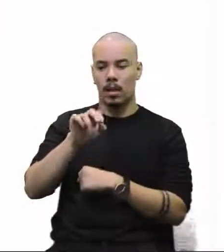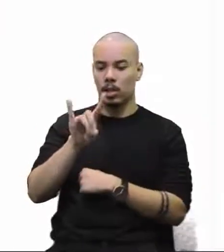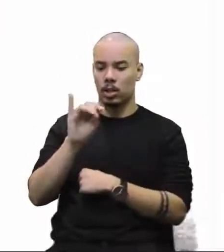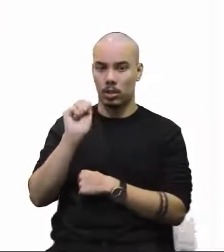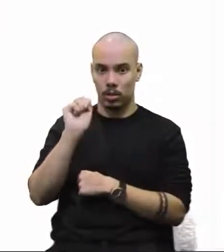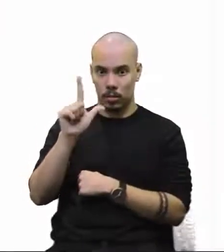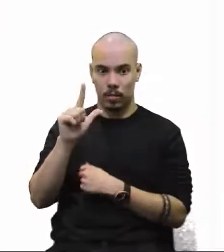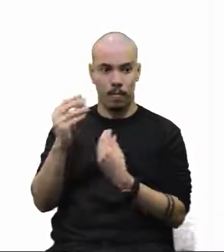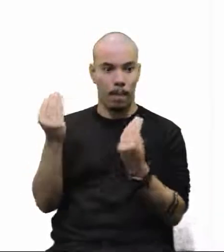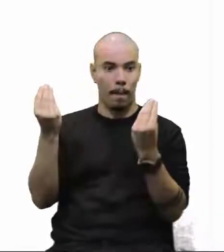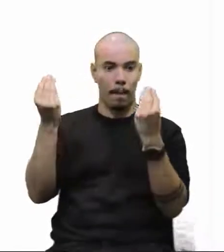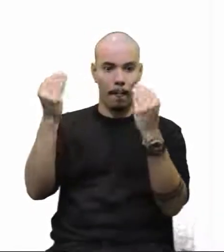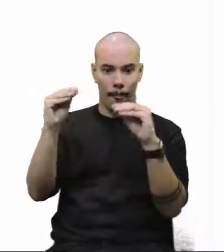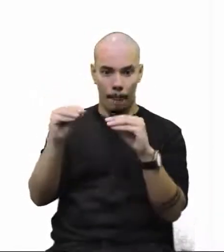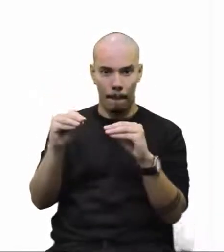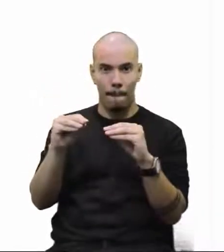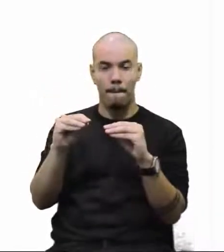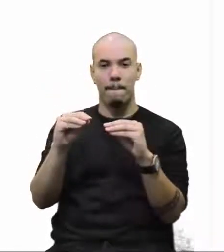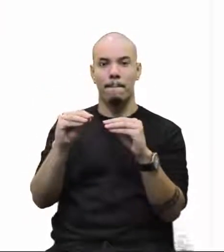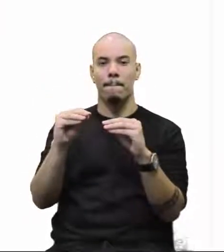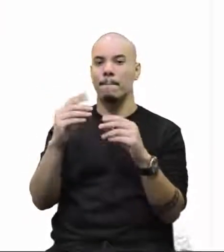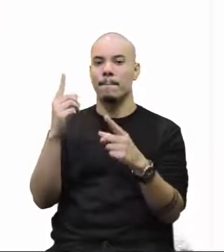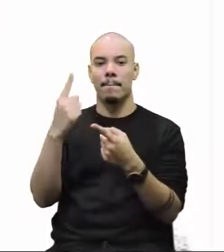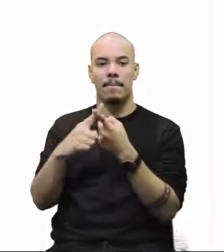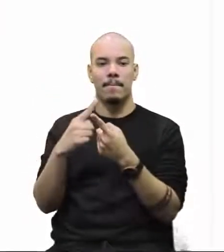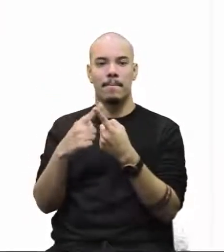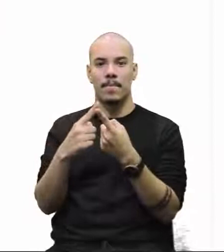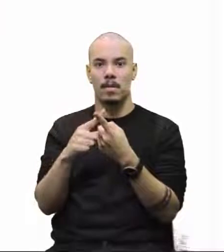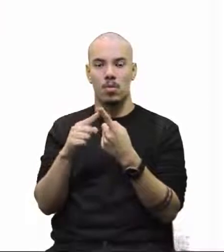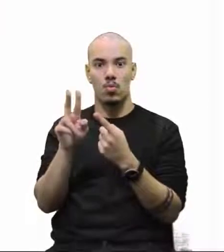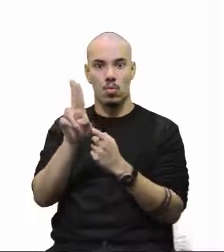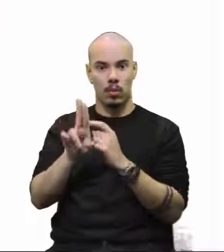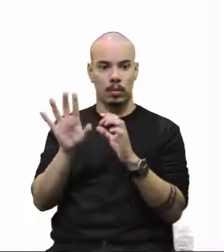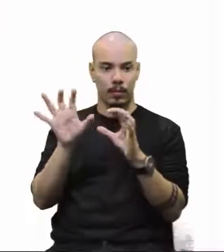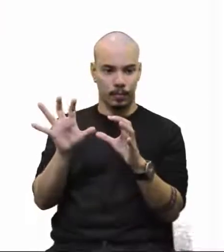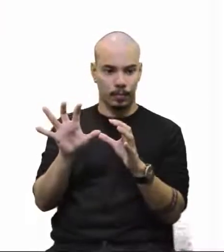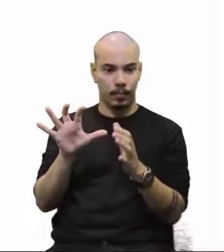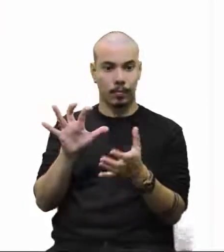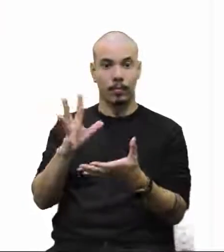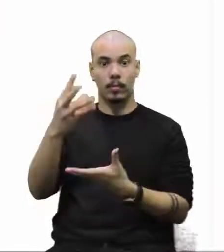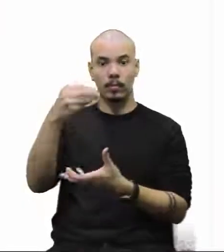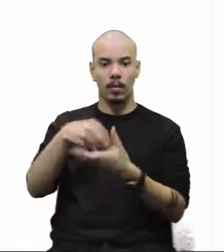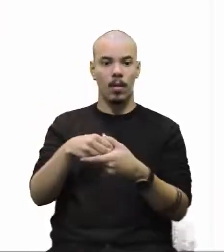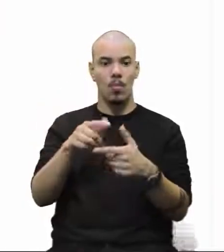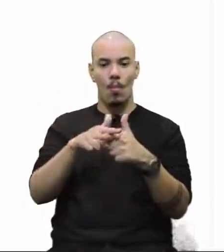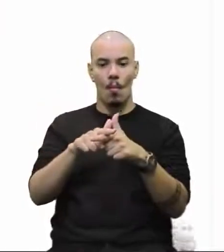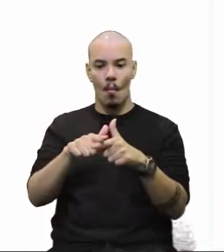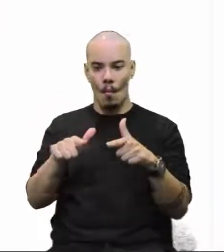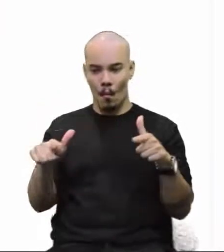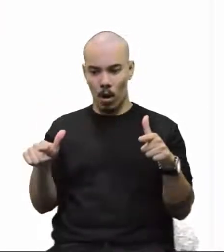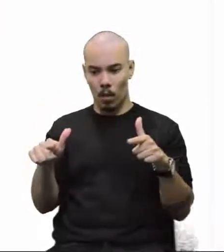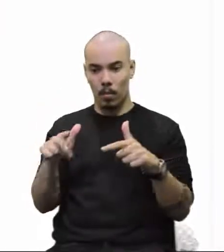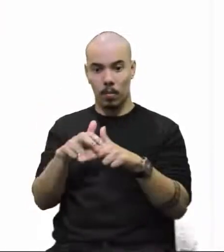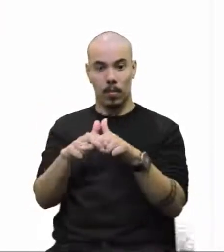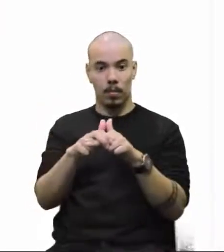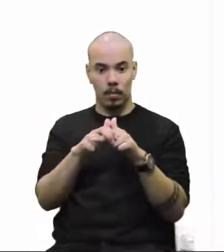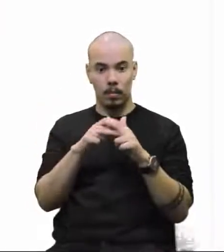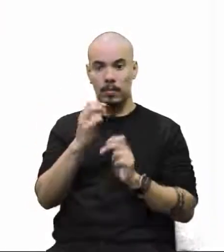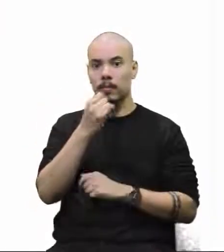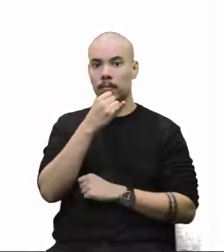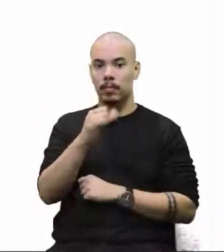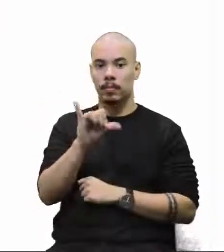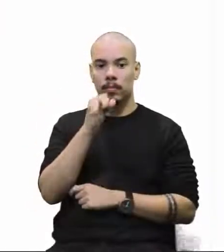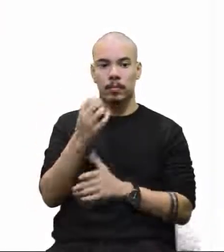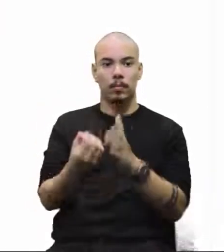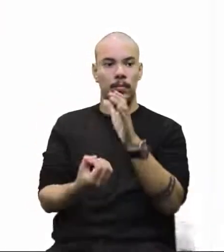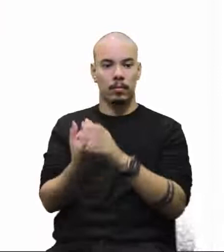passando a corrente, gira ao redor dele, então por isso que a gente usa R. E situados no vácuo. A corrente elétrica I1 origina